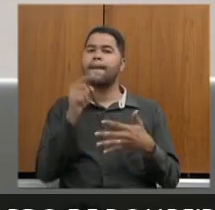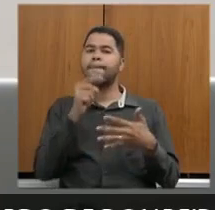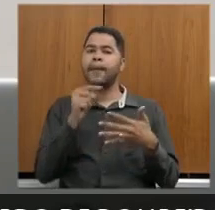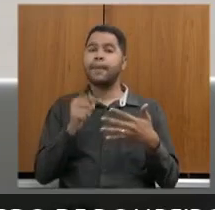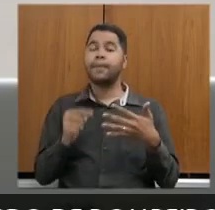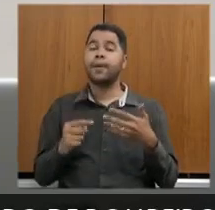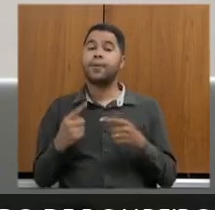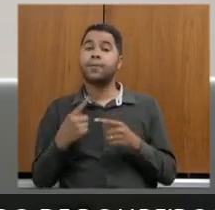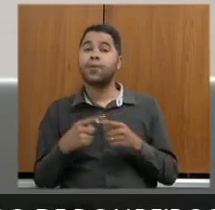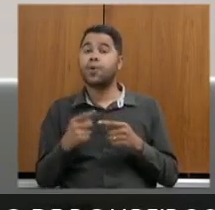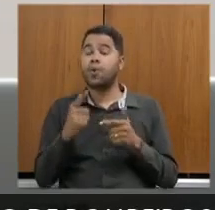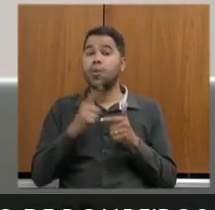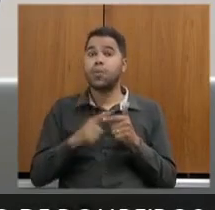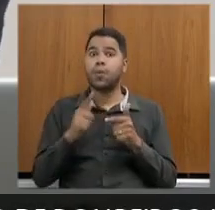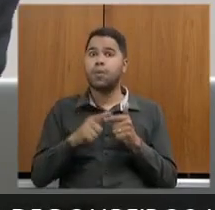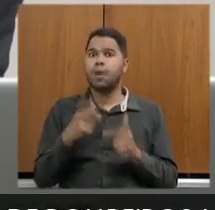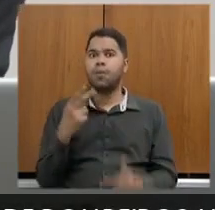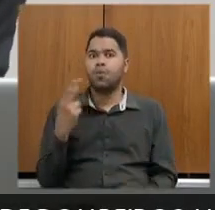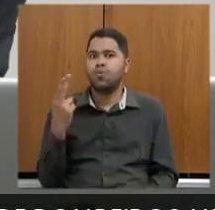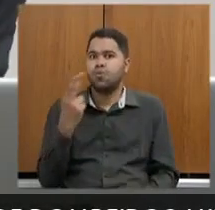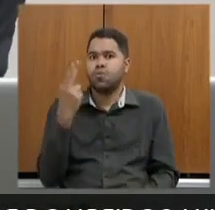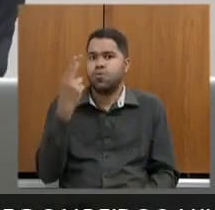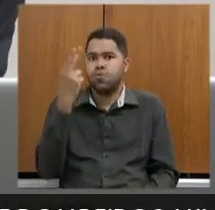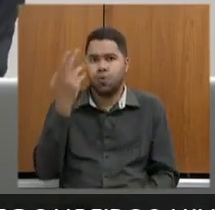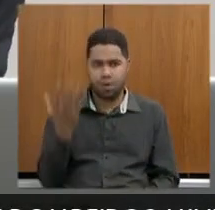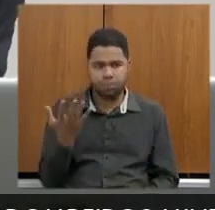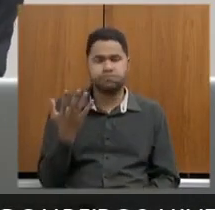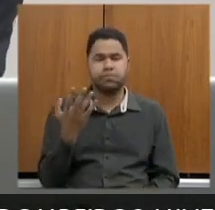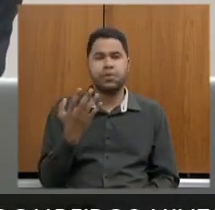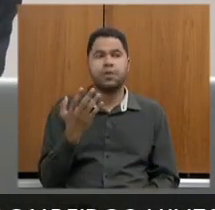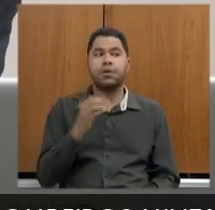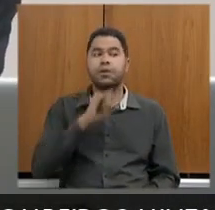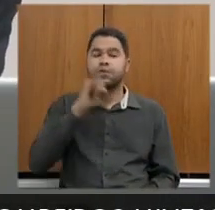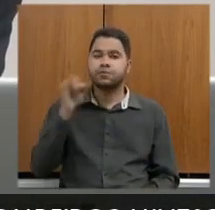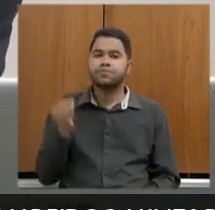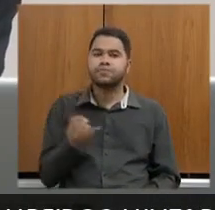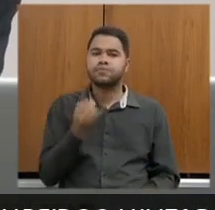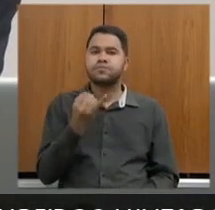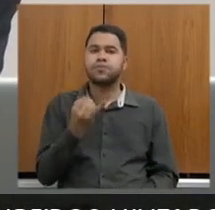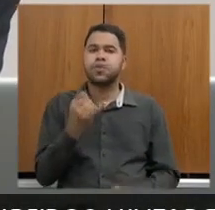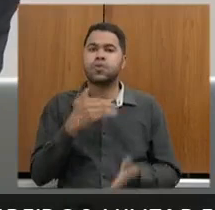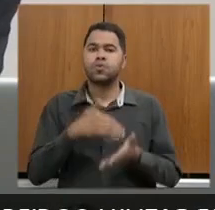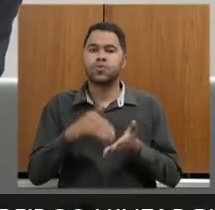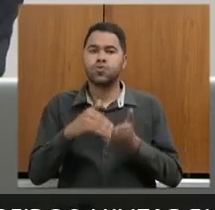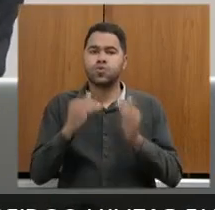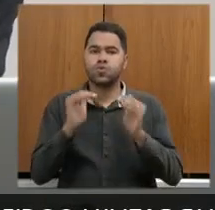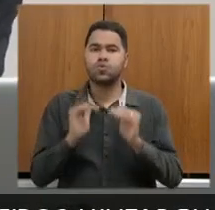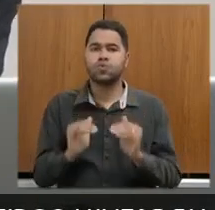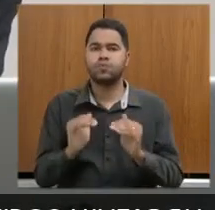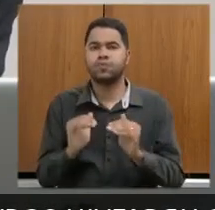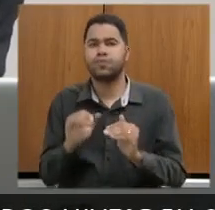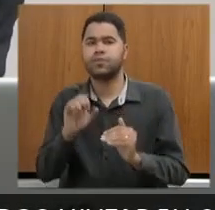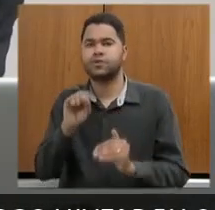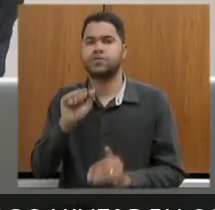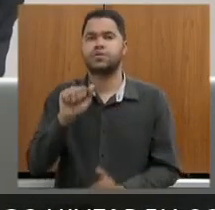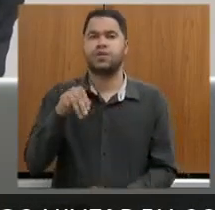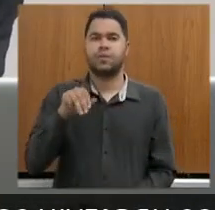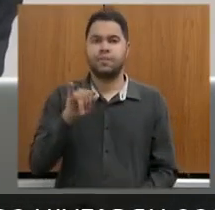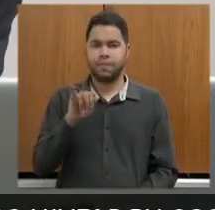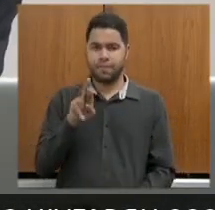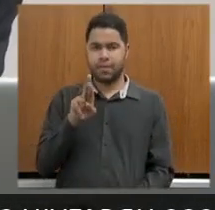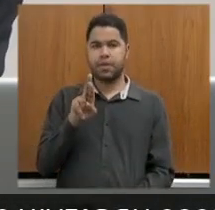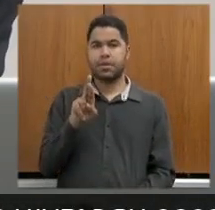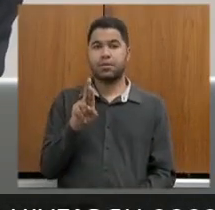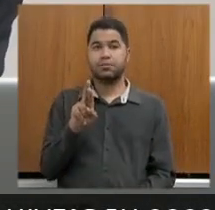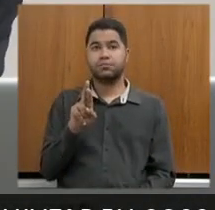que trouxe um problema que agradeço e eu aproveito aqui o subsecretário de governo o sabia Doutor sabia